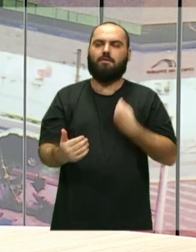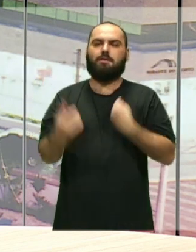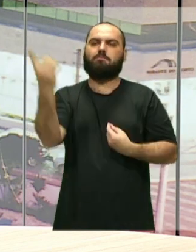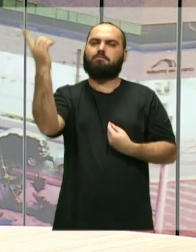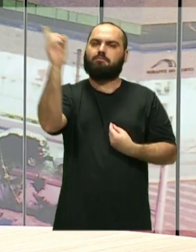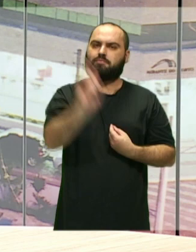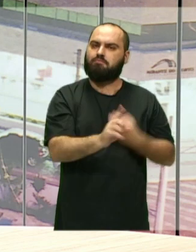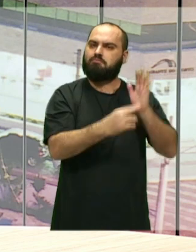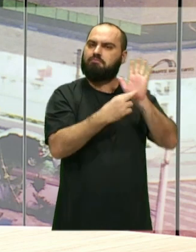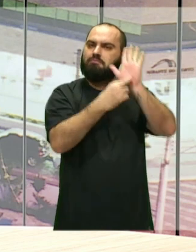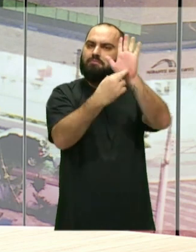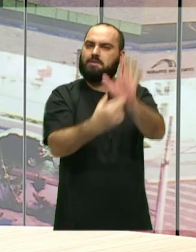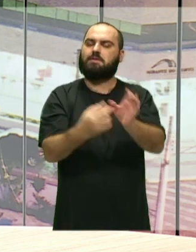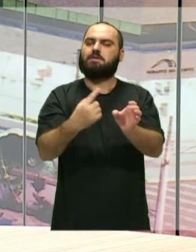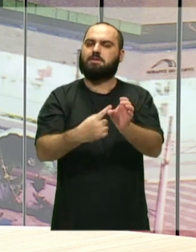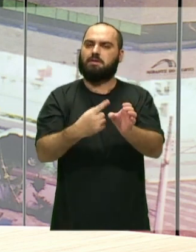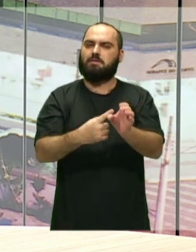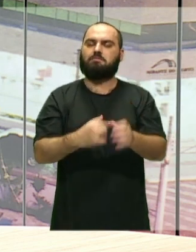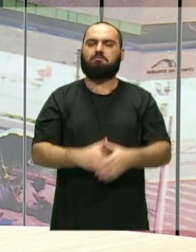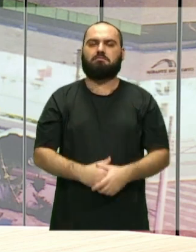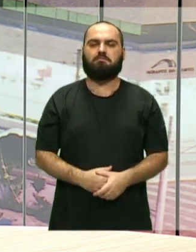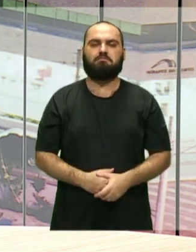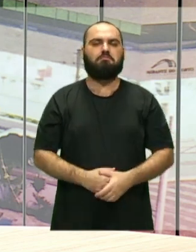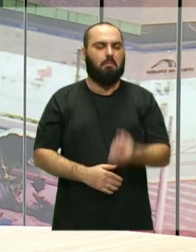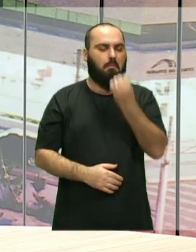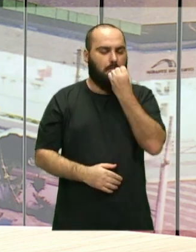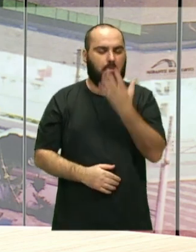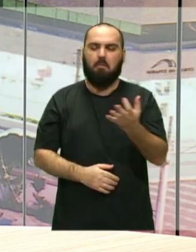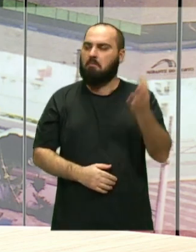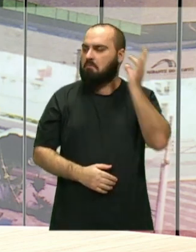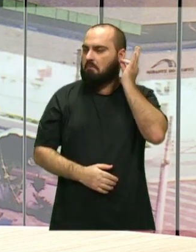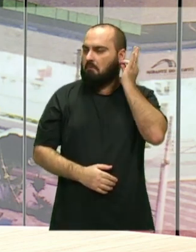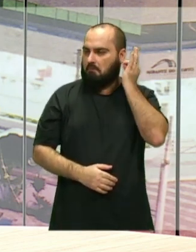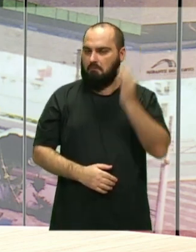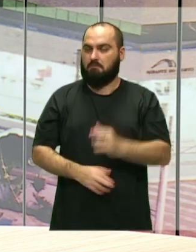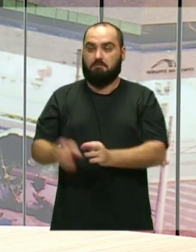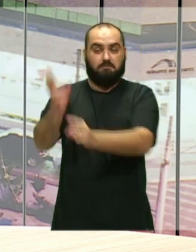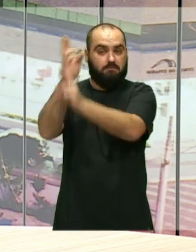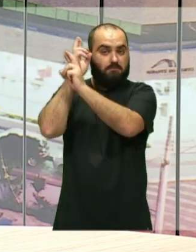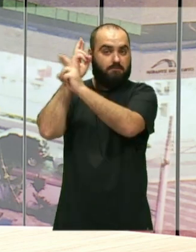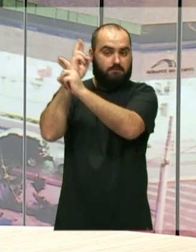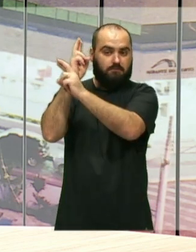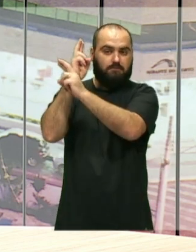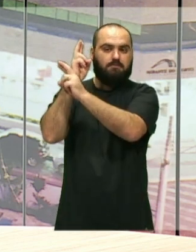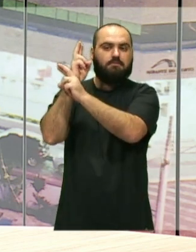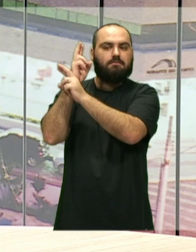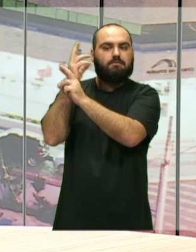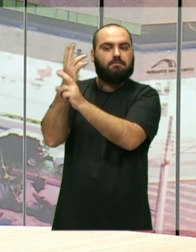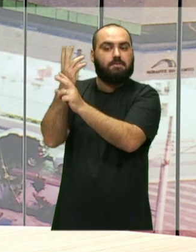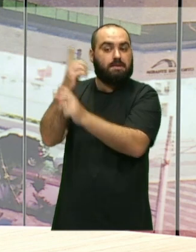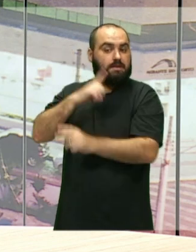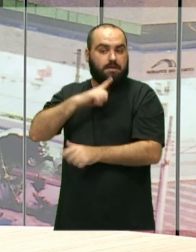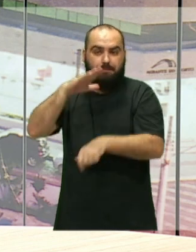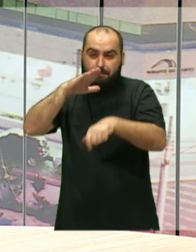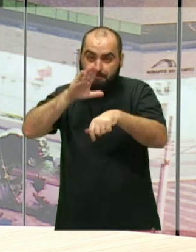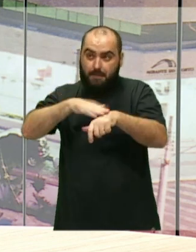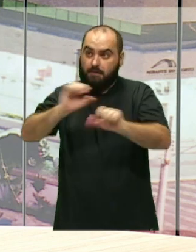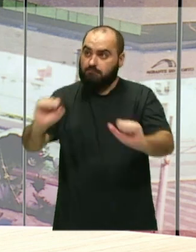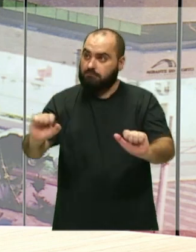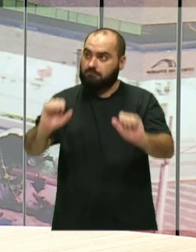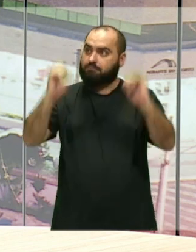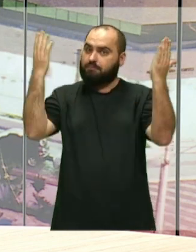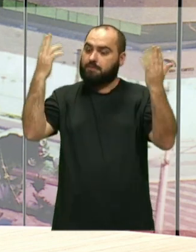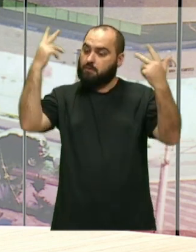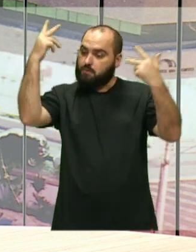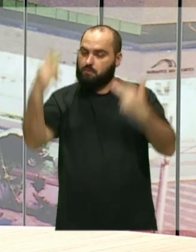representatividade dessas cidades da região assim muito bom Espero espero que possamos receber mais eventos como esse a casa